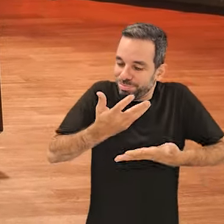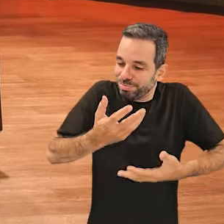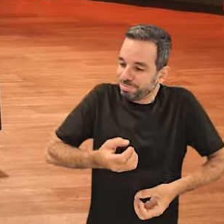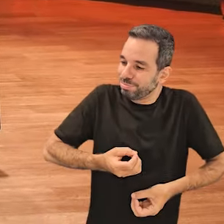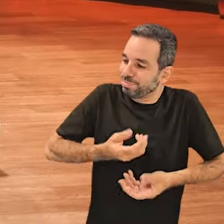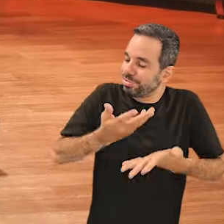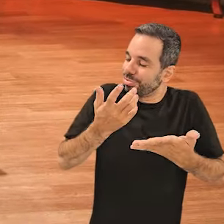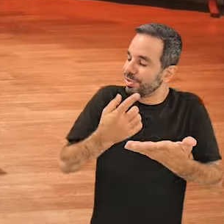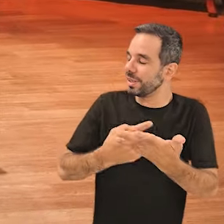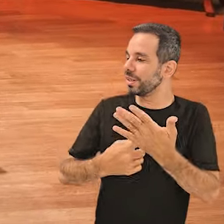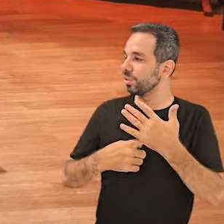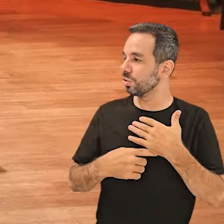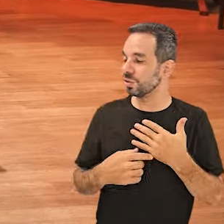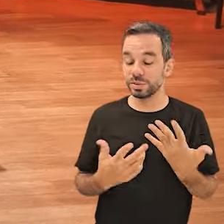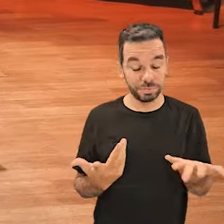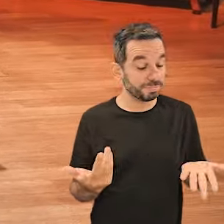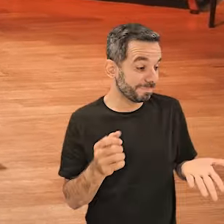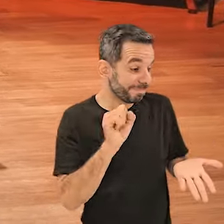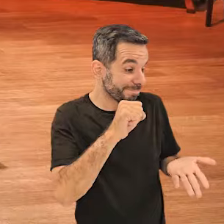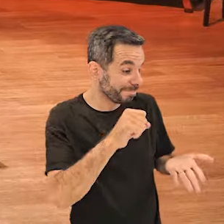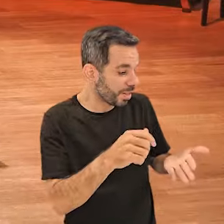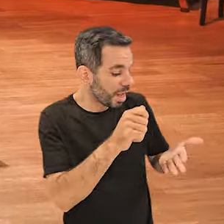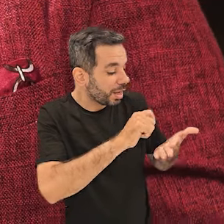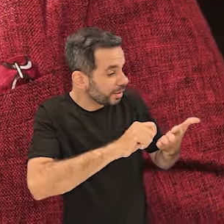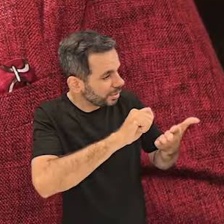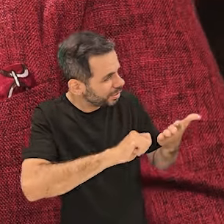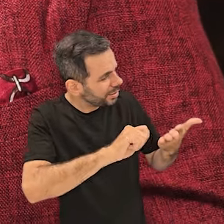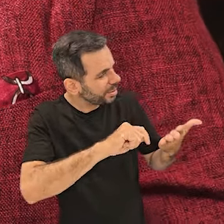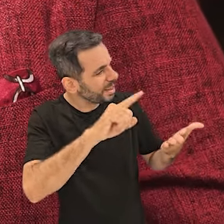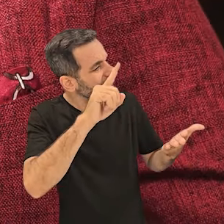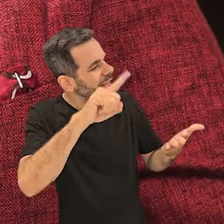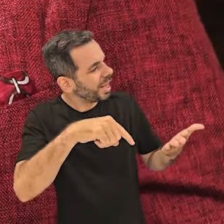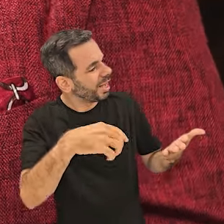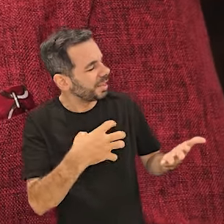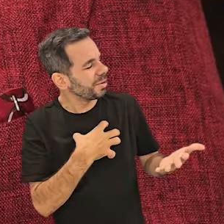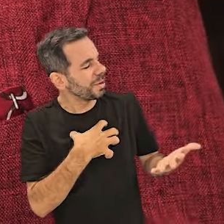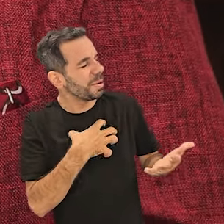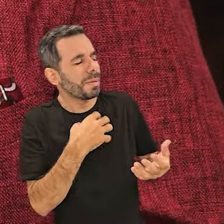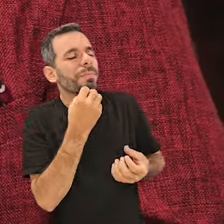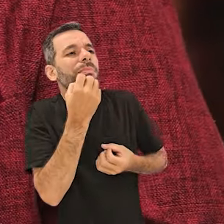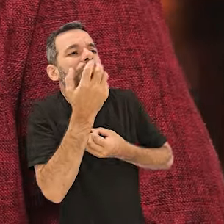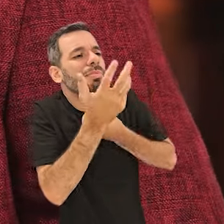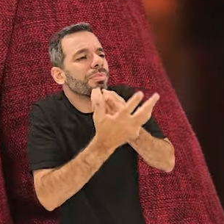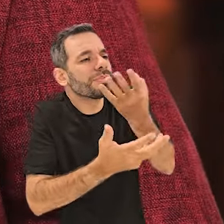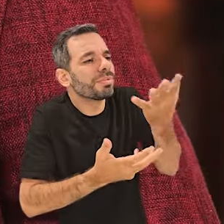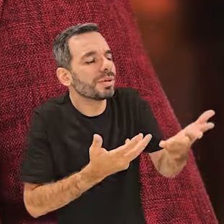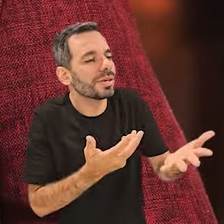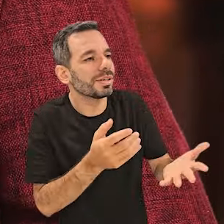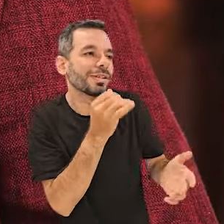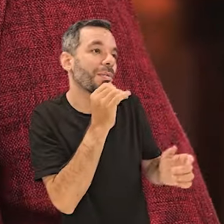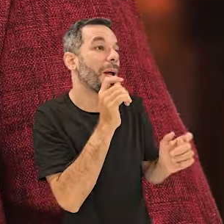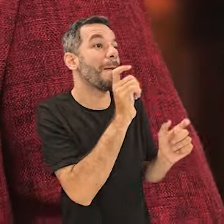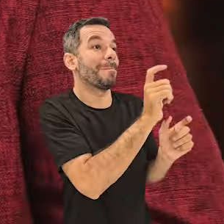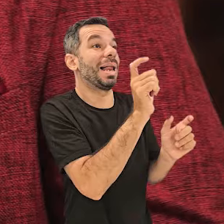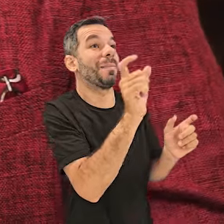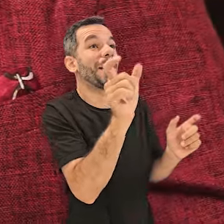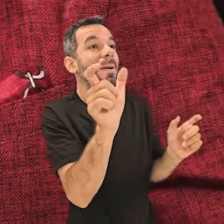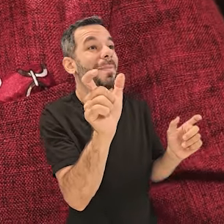canal de expressabilidade. Então, quando você escreve, muitas emoções, muitos sentimentos. As palavras são limitadas, nós sabemos